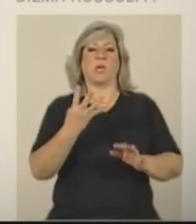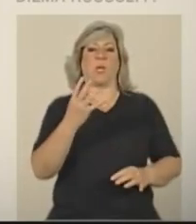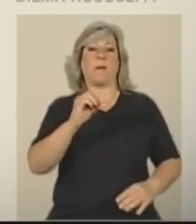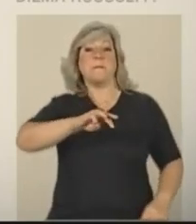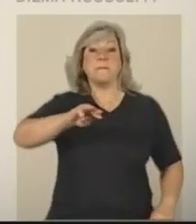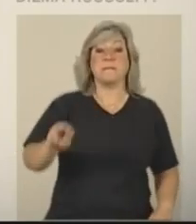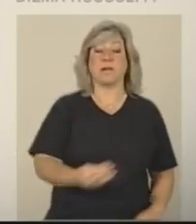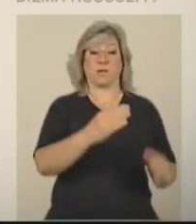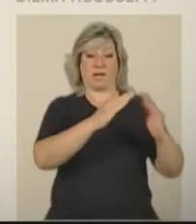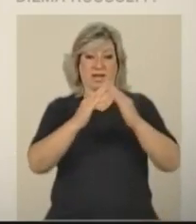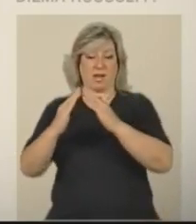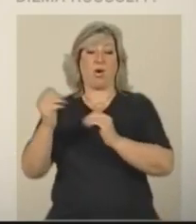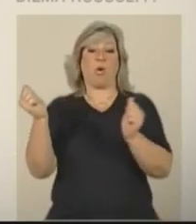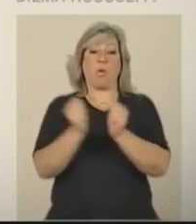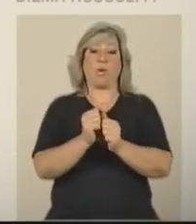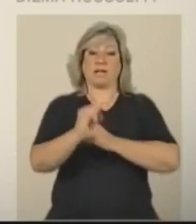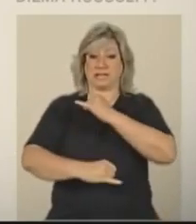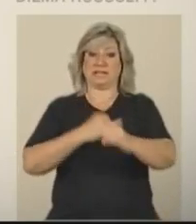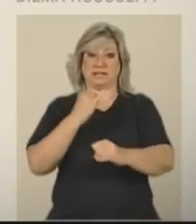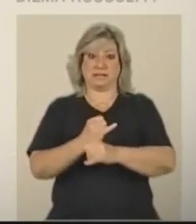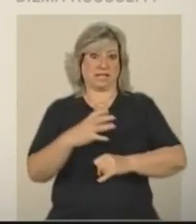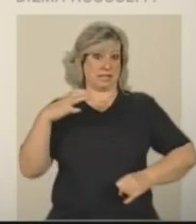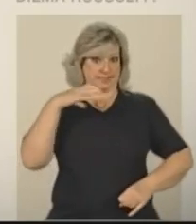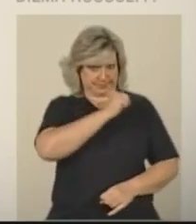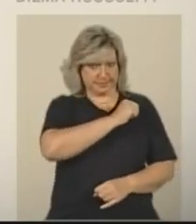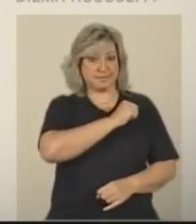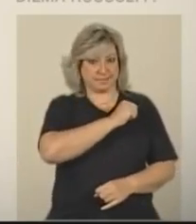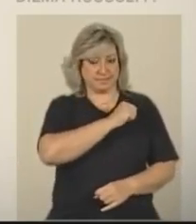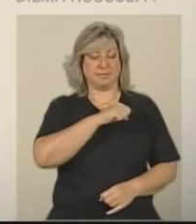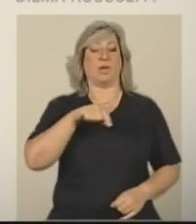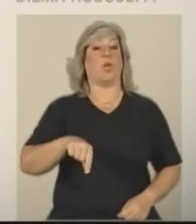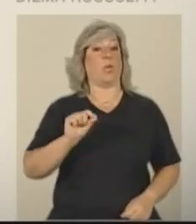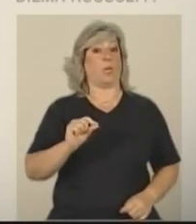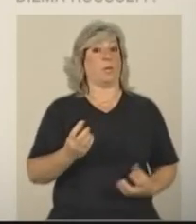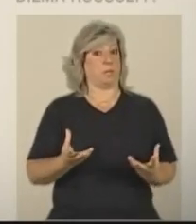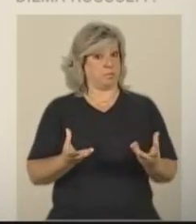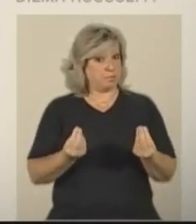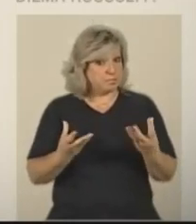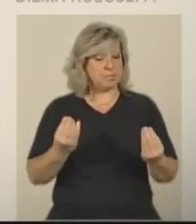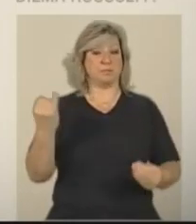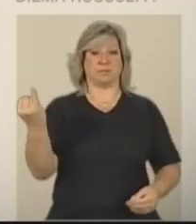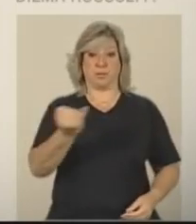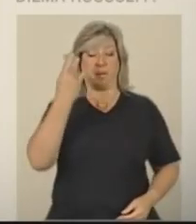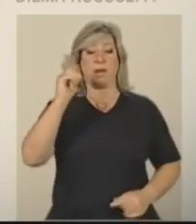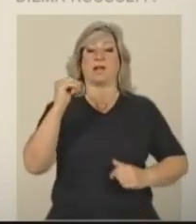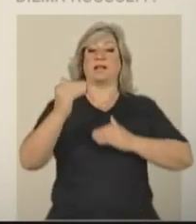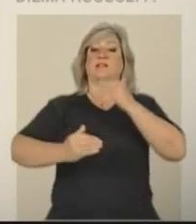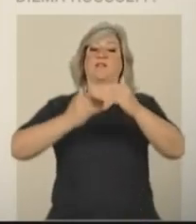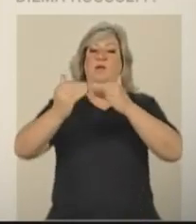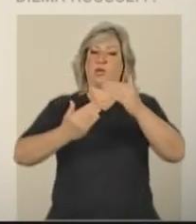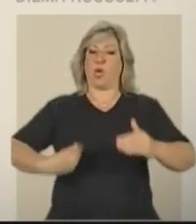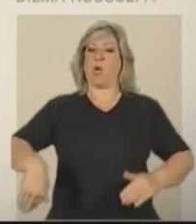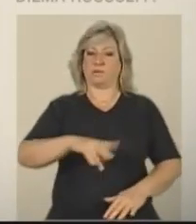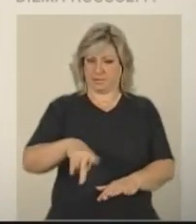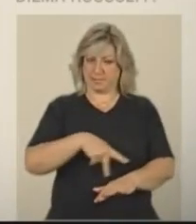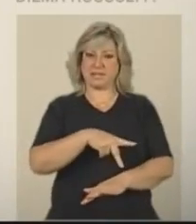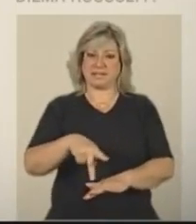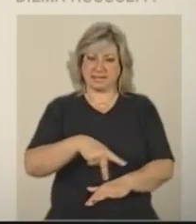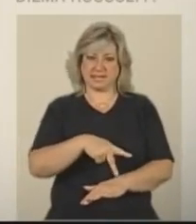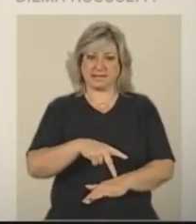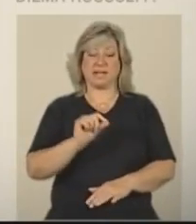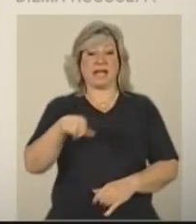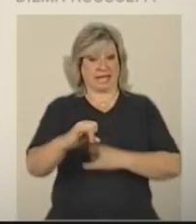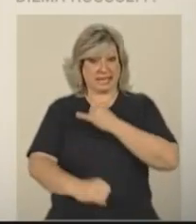com acesso à internet de alta velocidade, o que é muito importante para o desenvolvimento do nosso país.